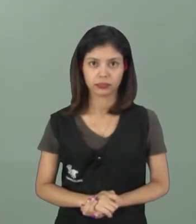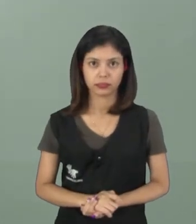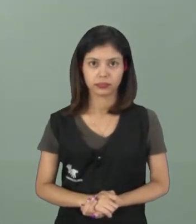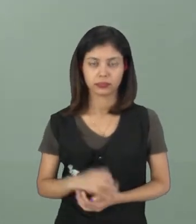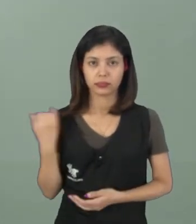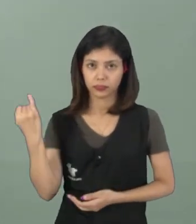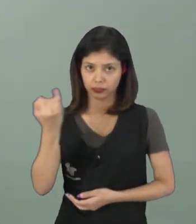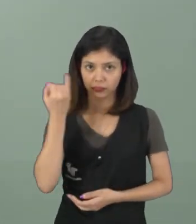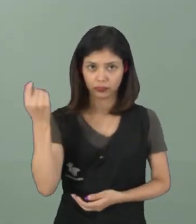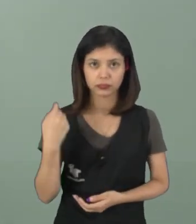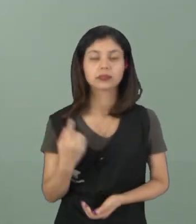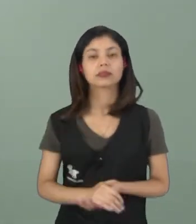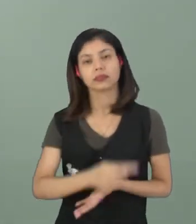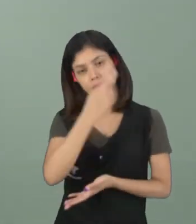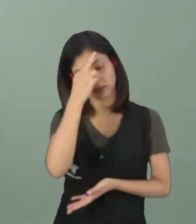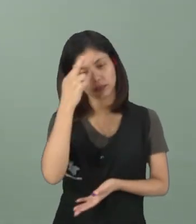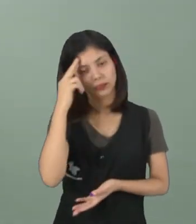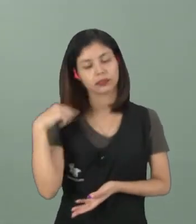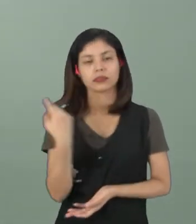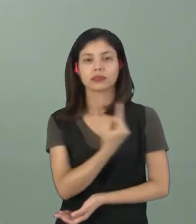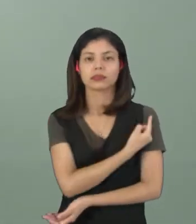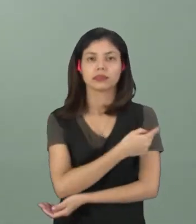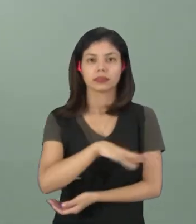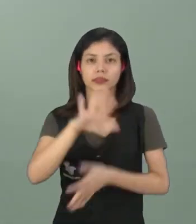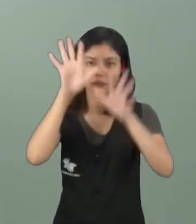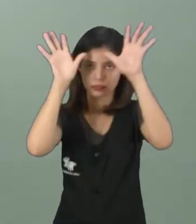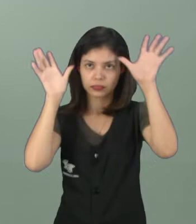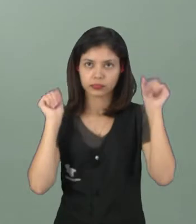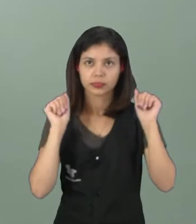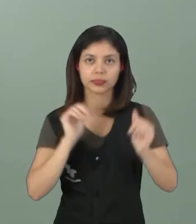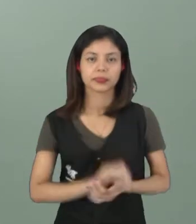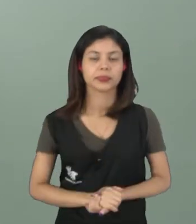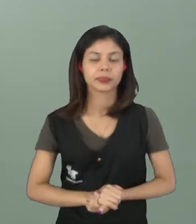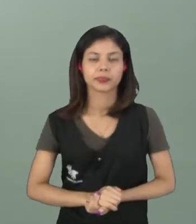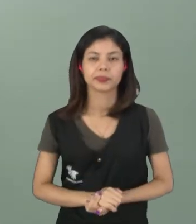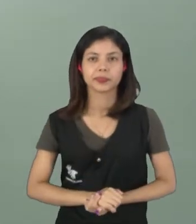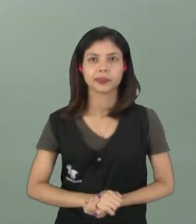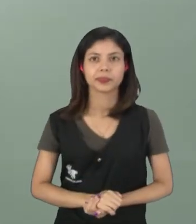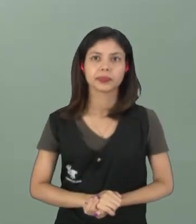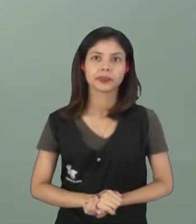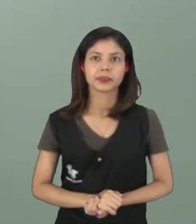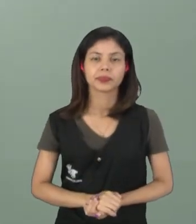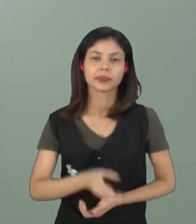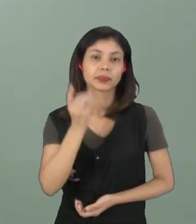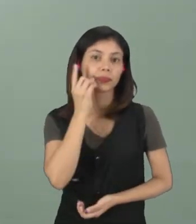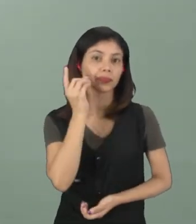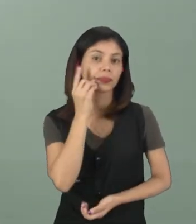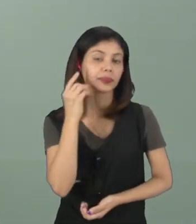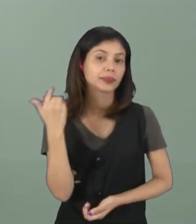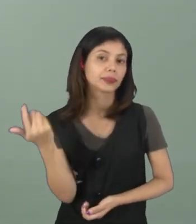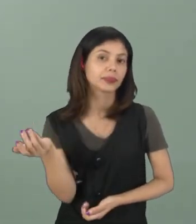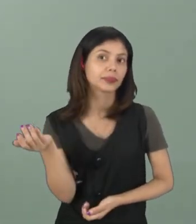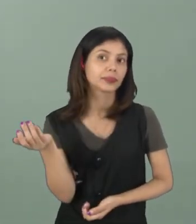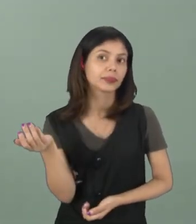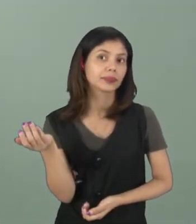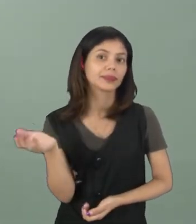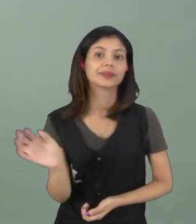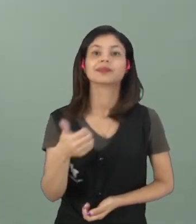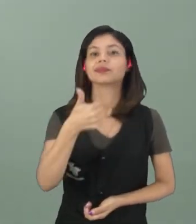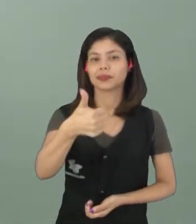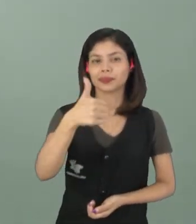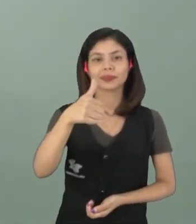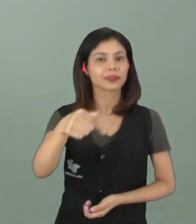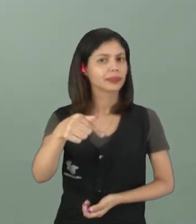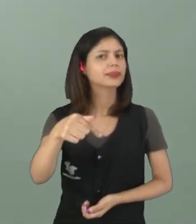contratado muito importante para a história do nosso Acre então foi no dia a